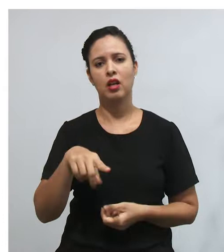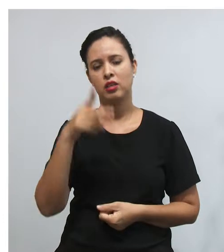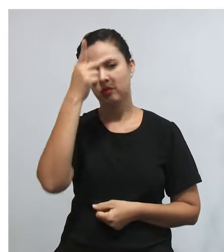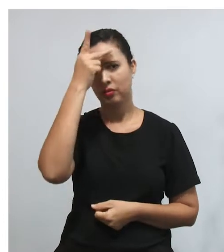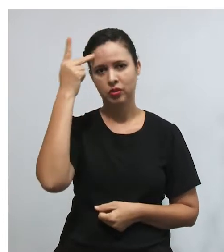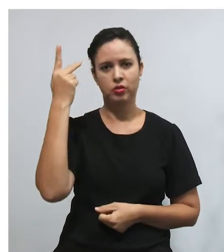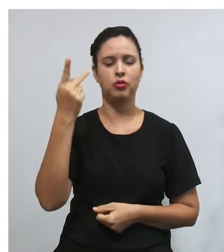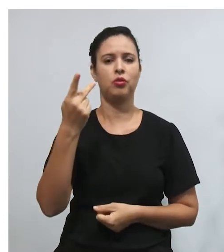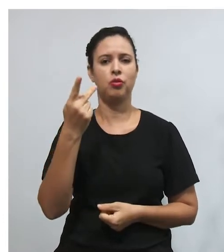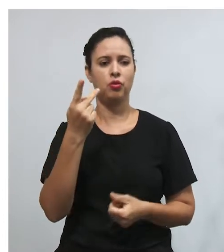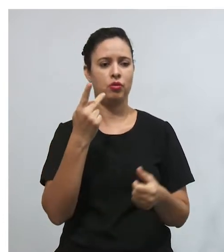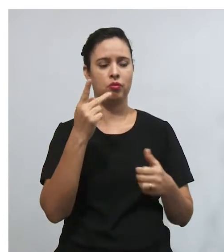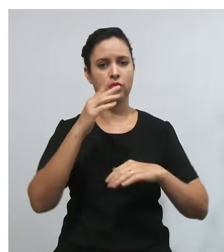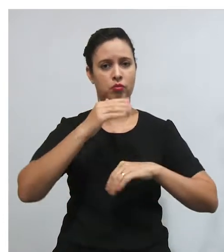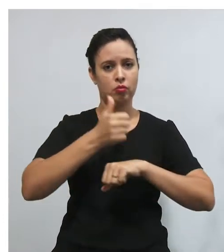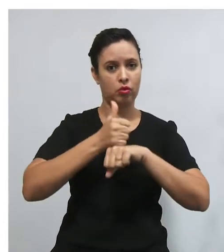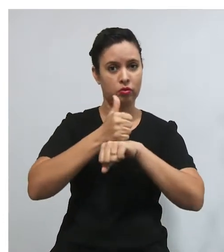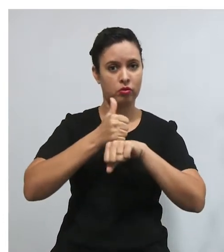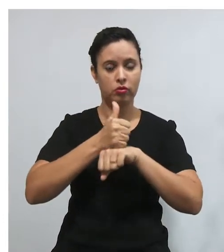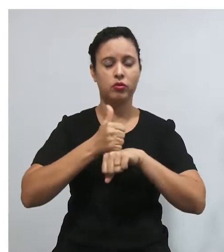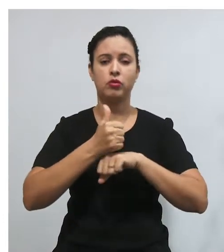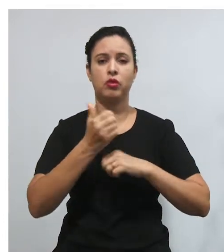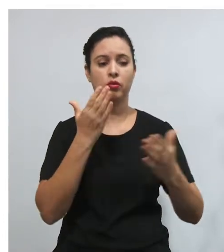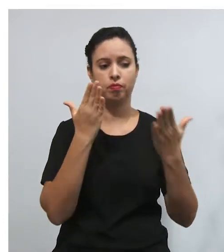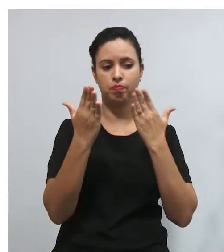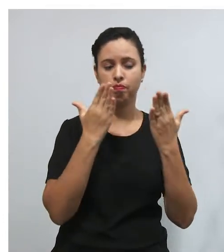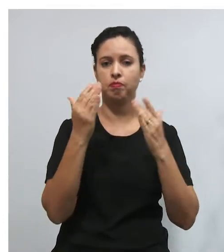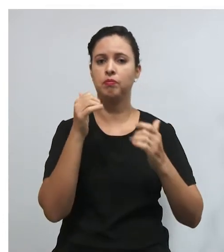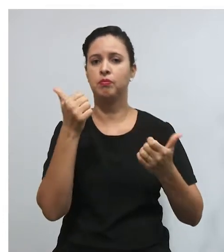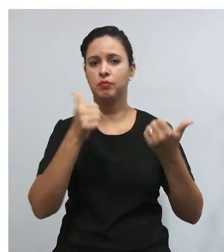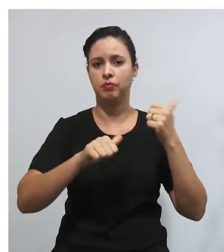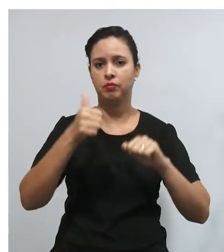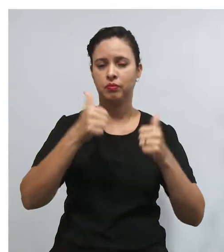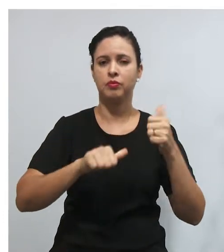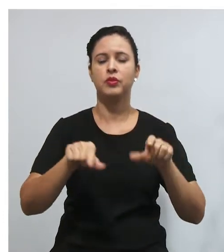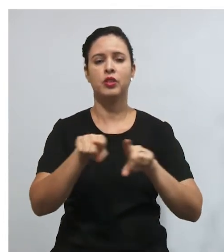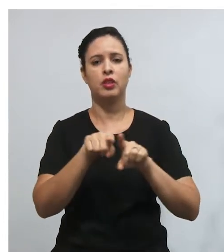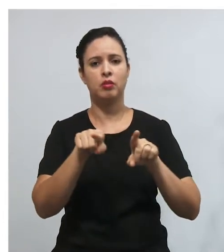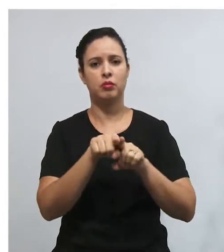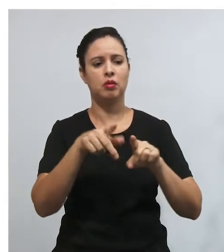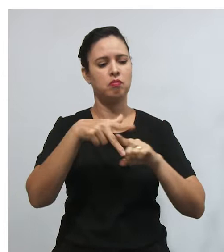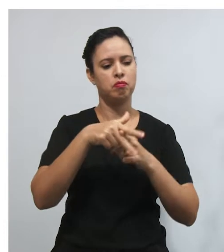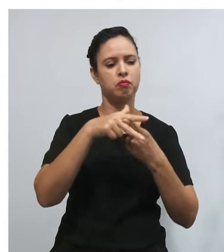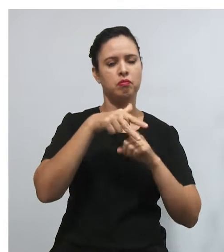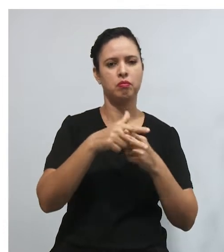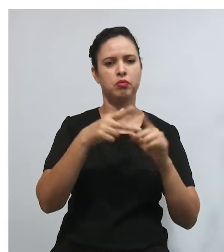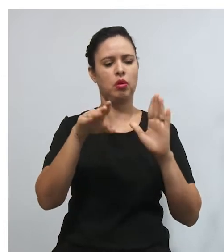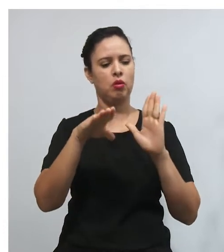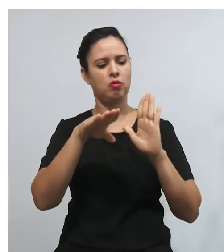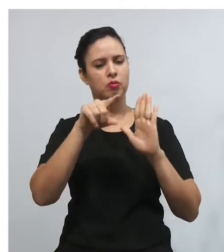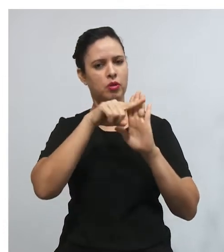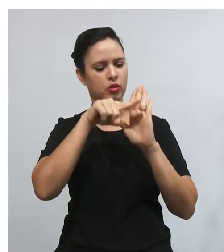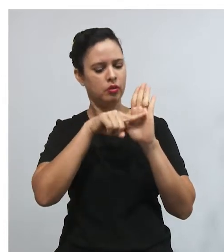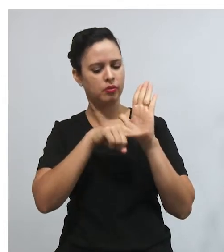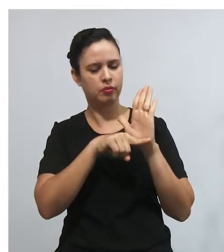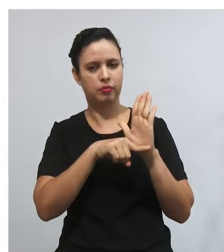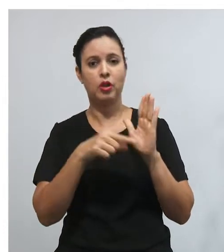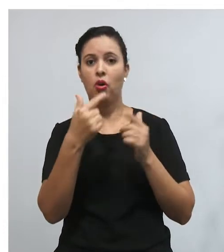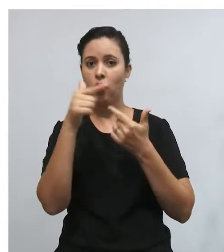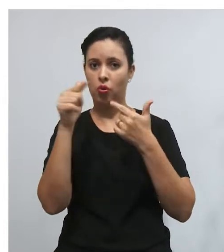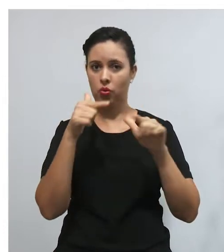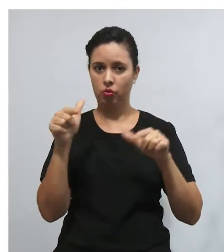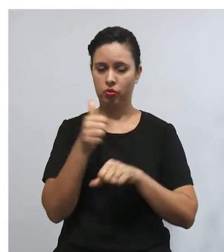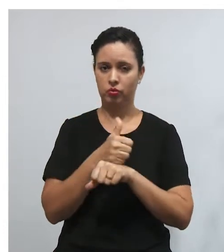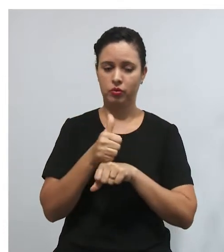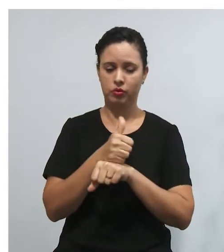dos analistas de sistemas, e programadores, dentre outros profissionais. Aqui em cima, a